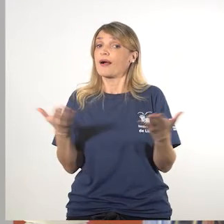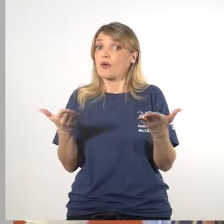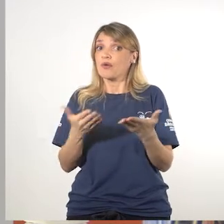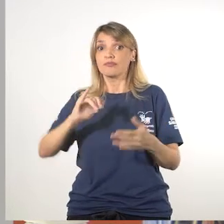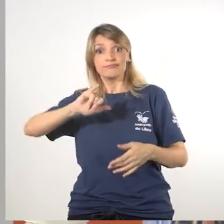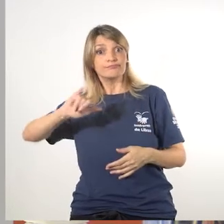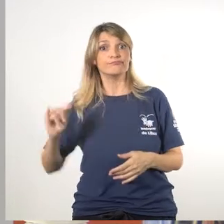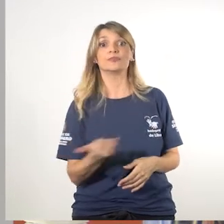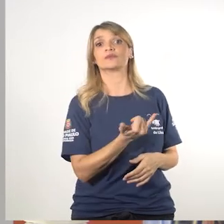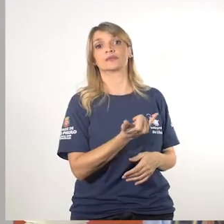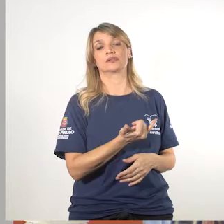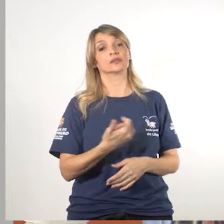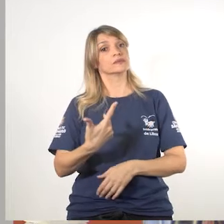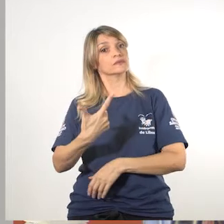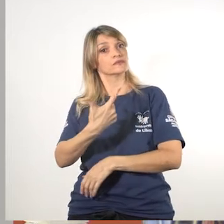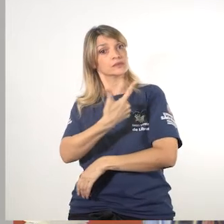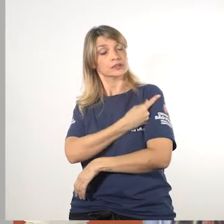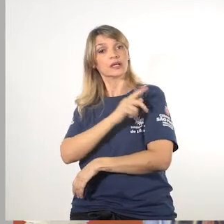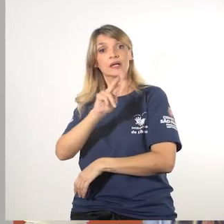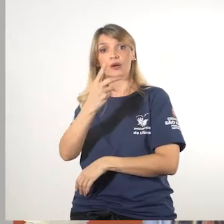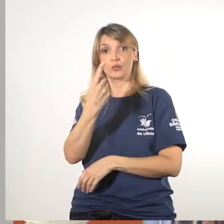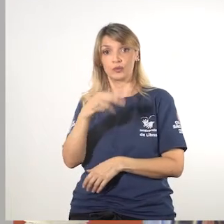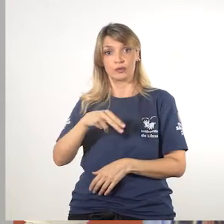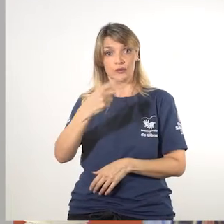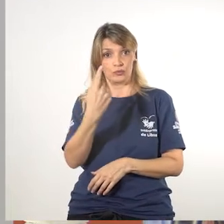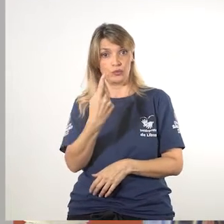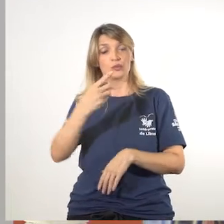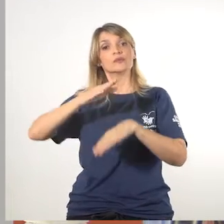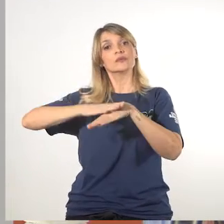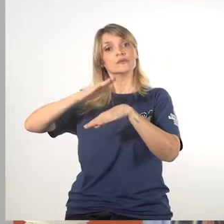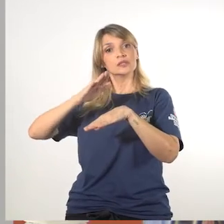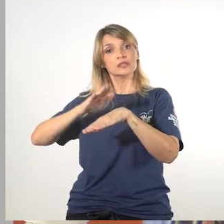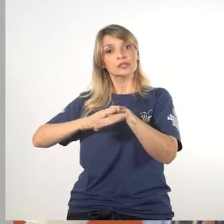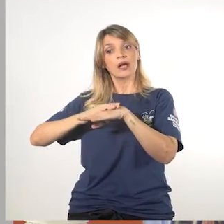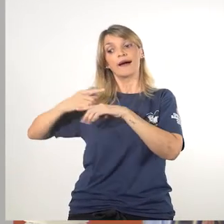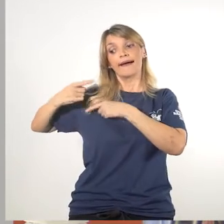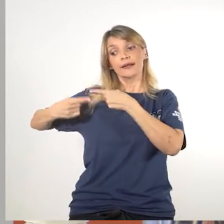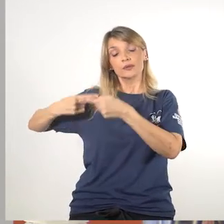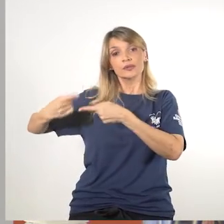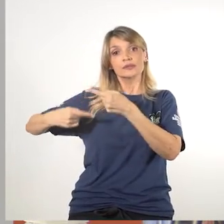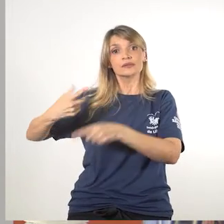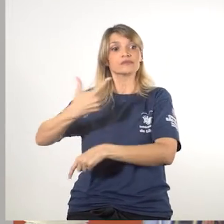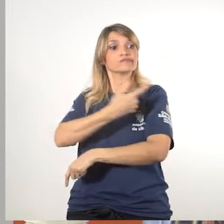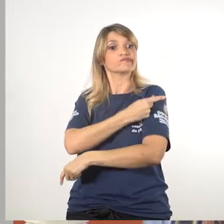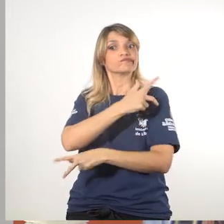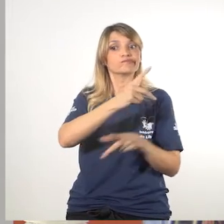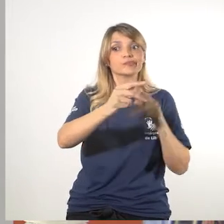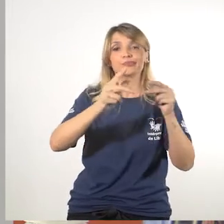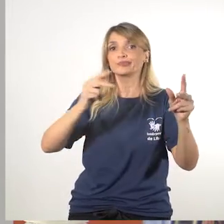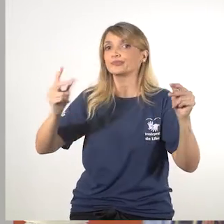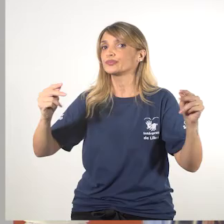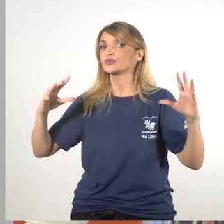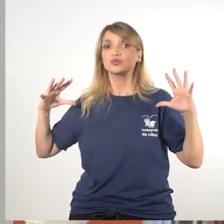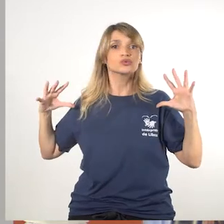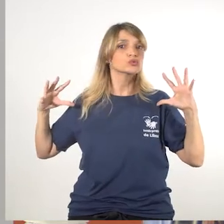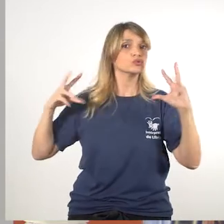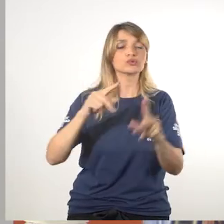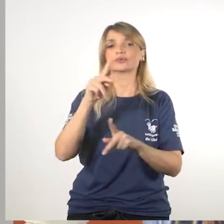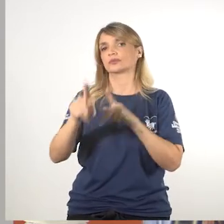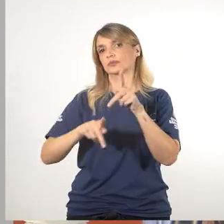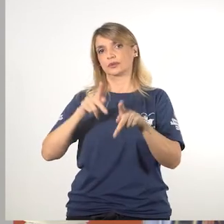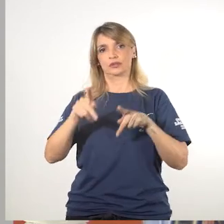aproveitar a vacinação do influenza para poder fazer uma atualização vacinal desta